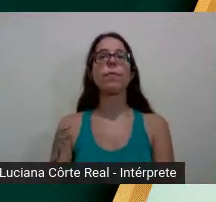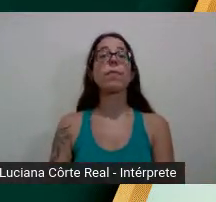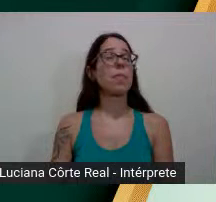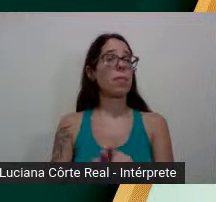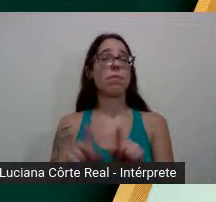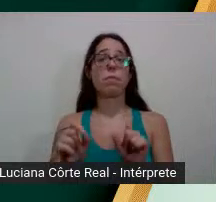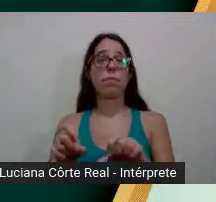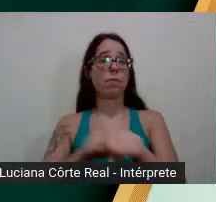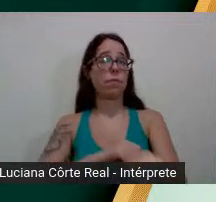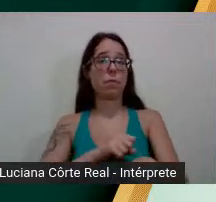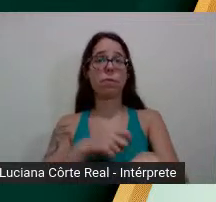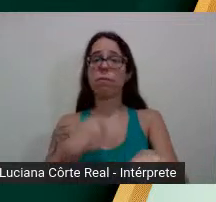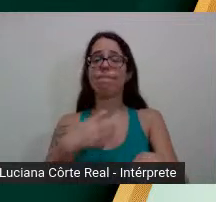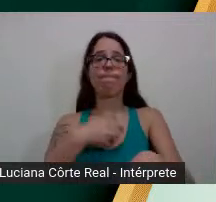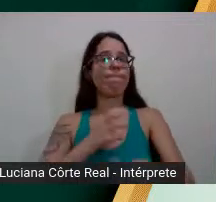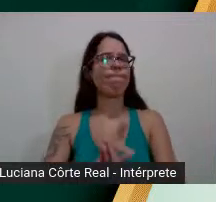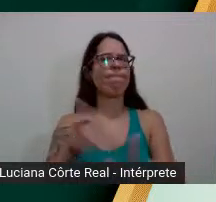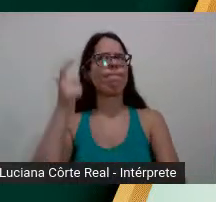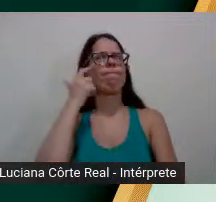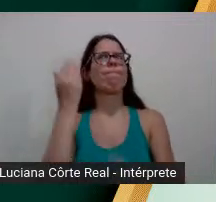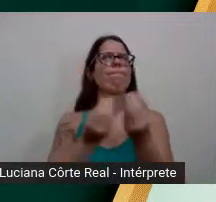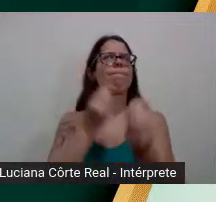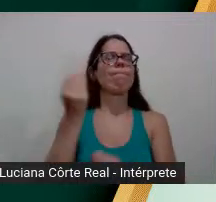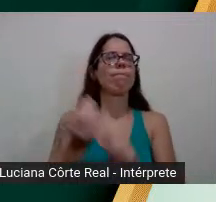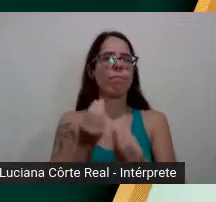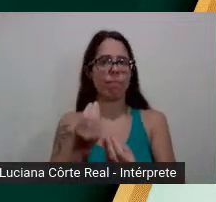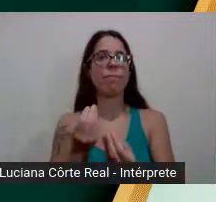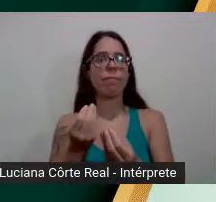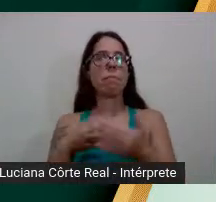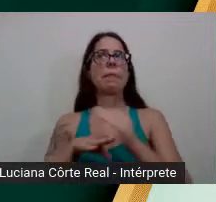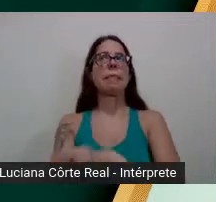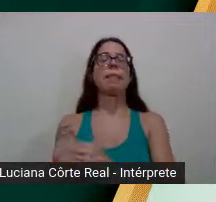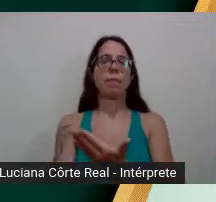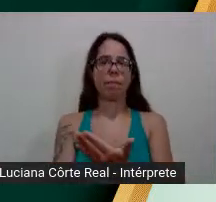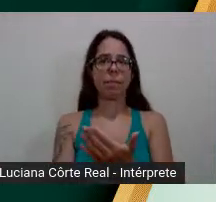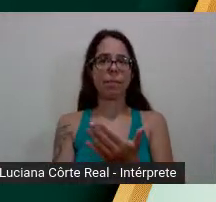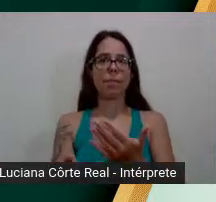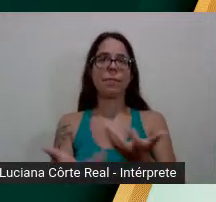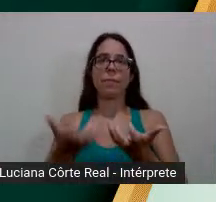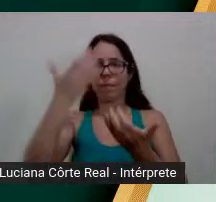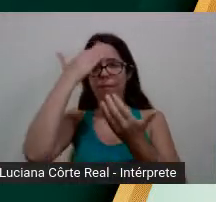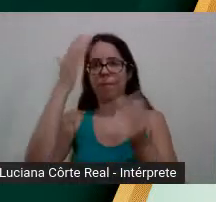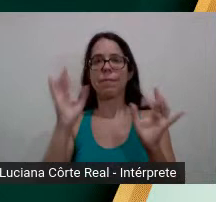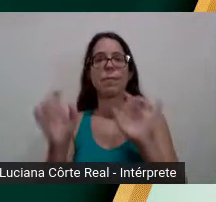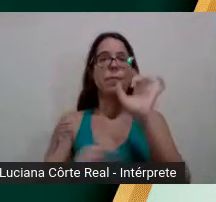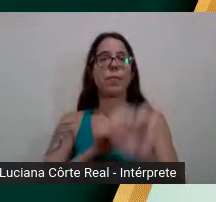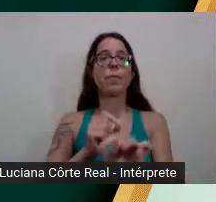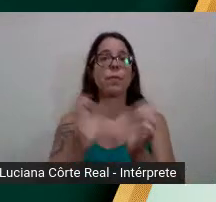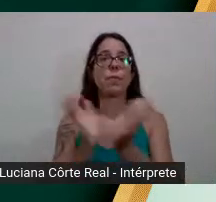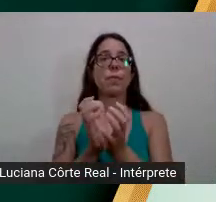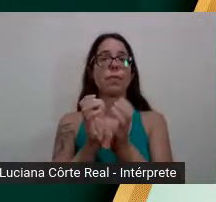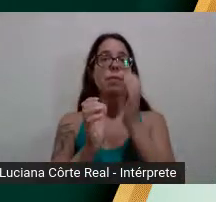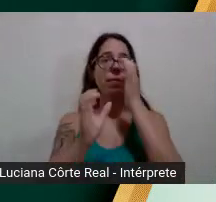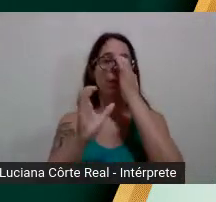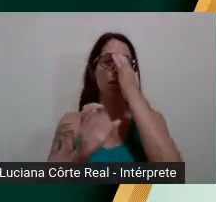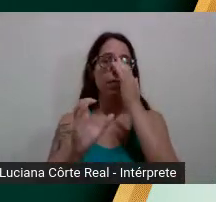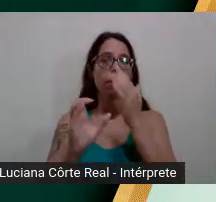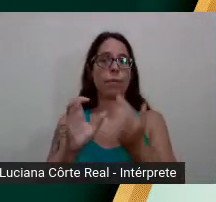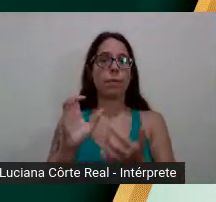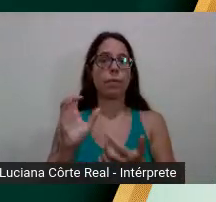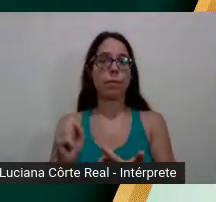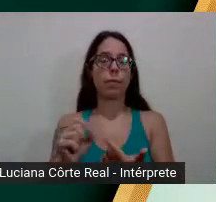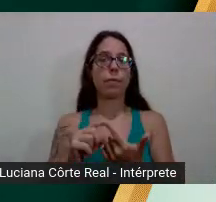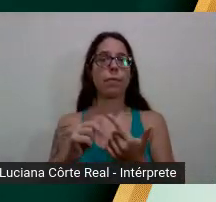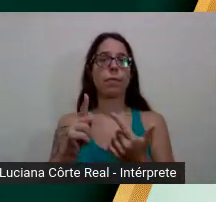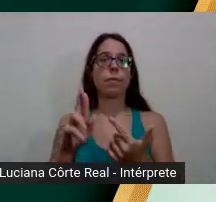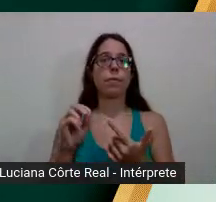ser reinventadas. Meu agradecimento especial à equipe da CS, Prograde, Nina, Reitoria